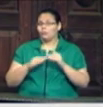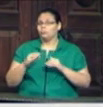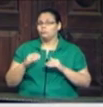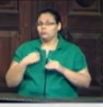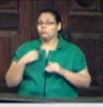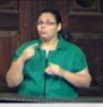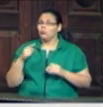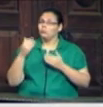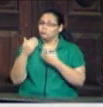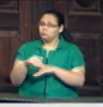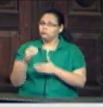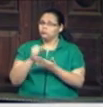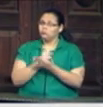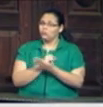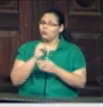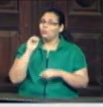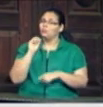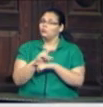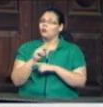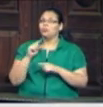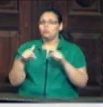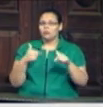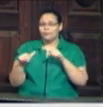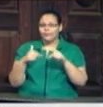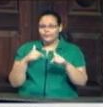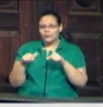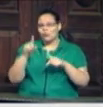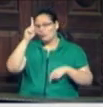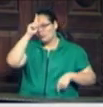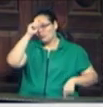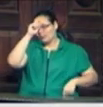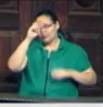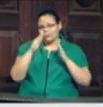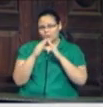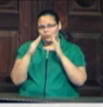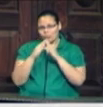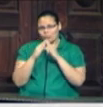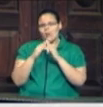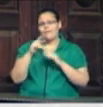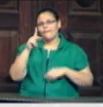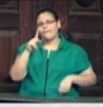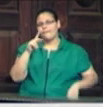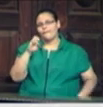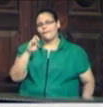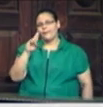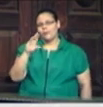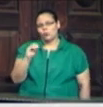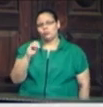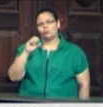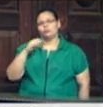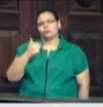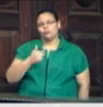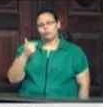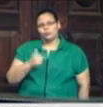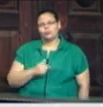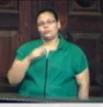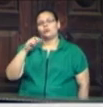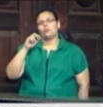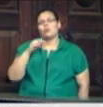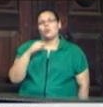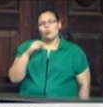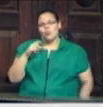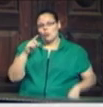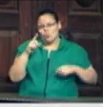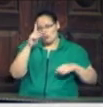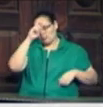que trabalhavam no Hospital Pedro II, no Hospital Rocha Farias, no